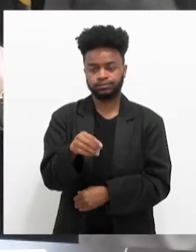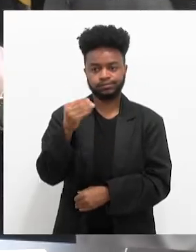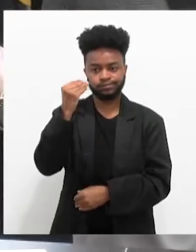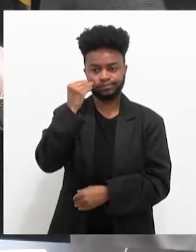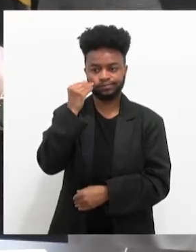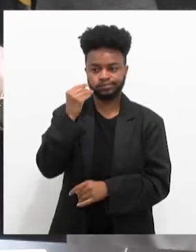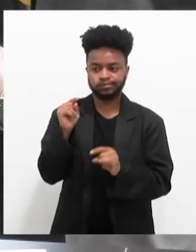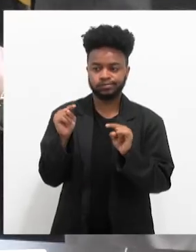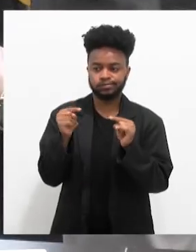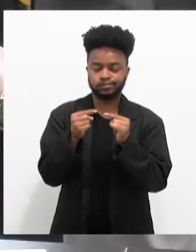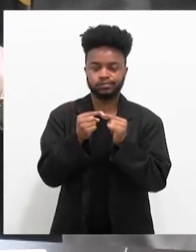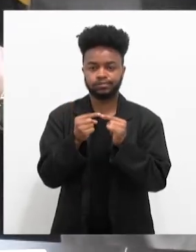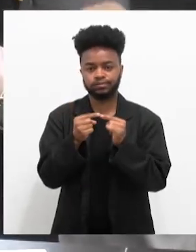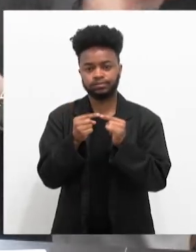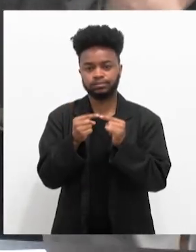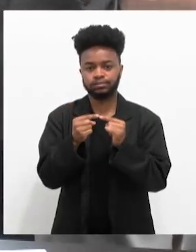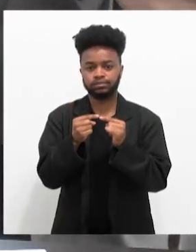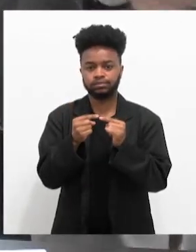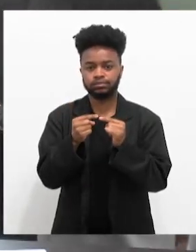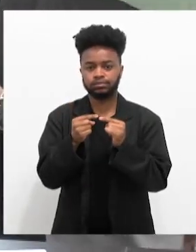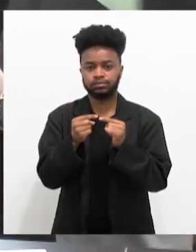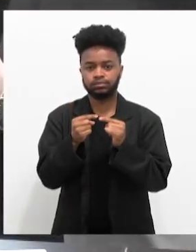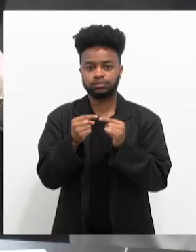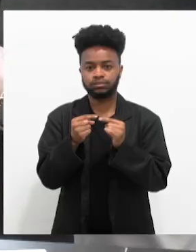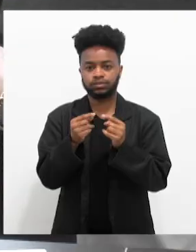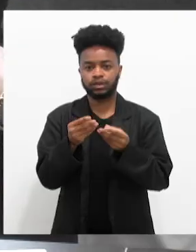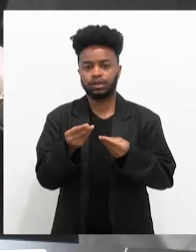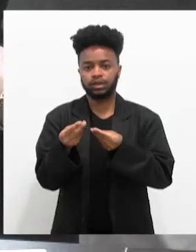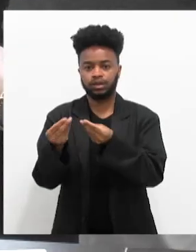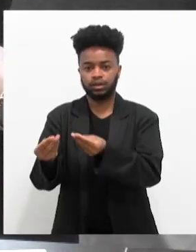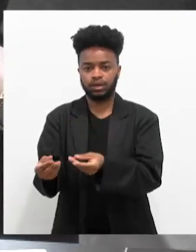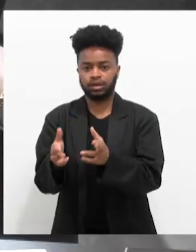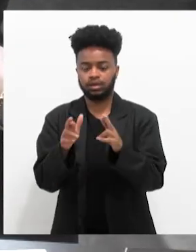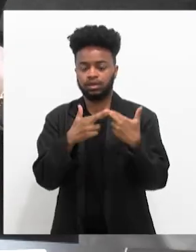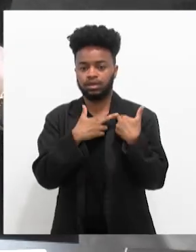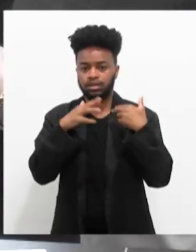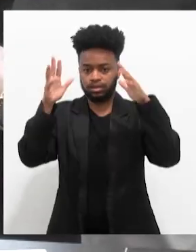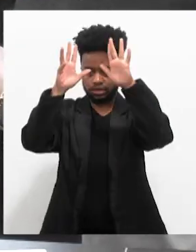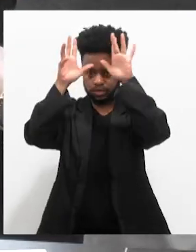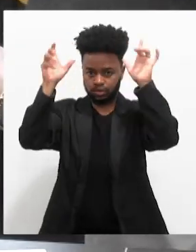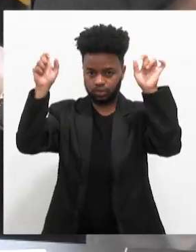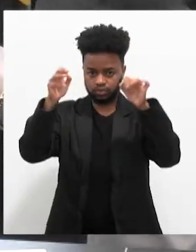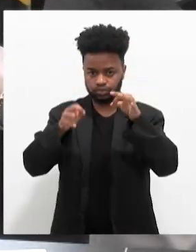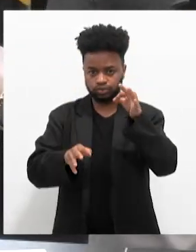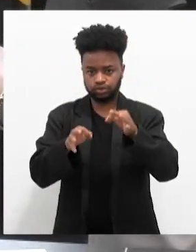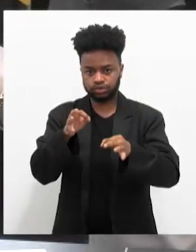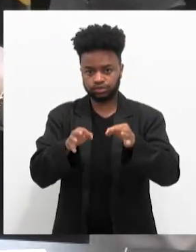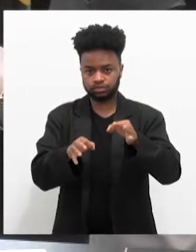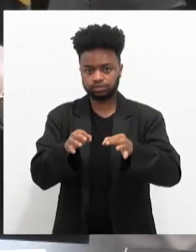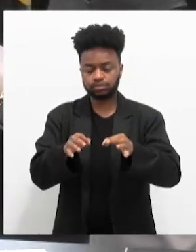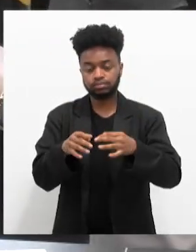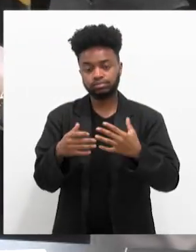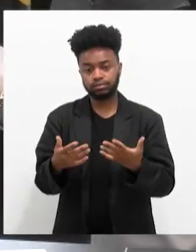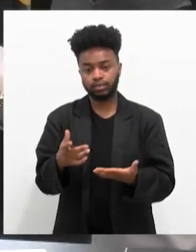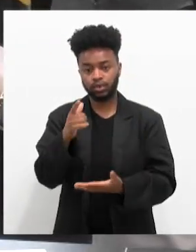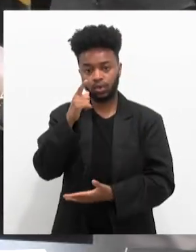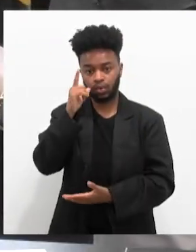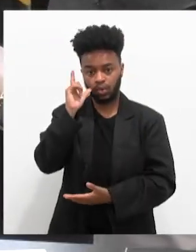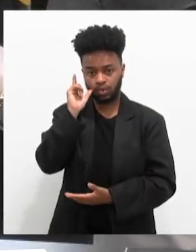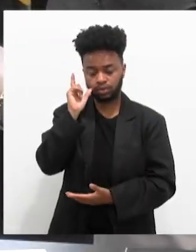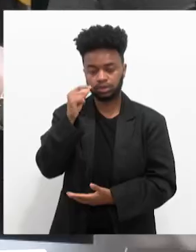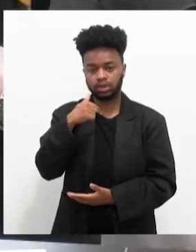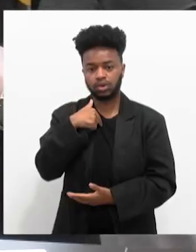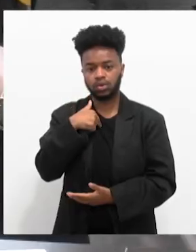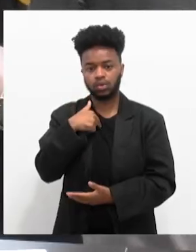de baixar em diligência ao Tribunal de Justiça. E ontem eu